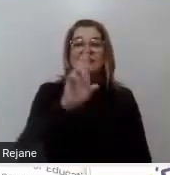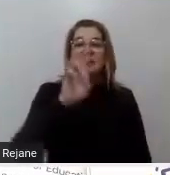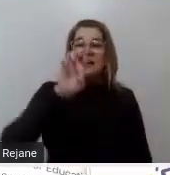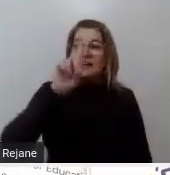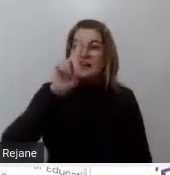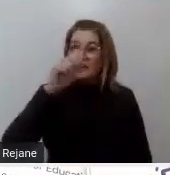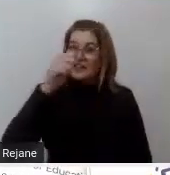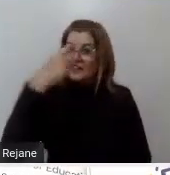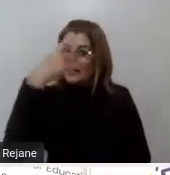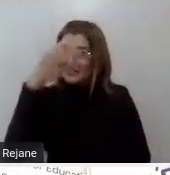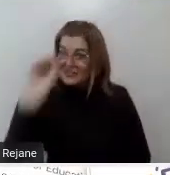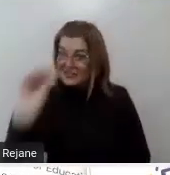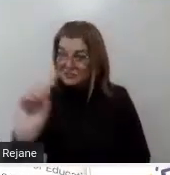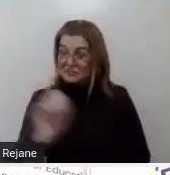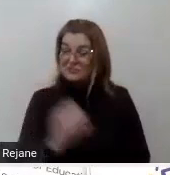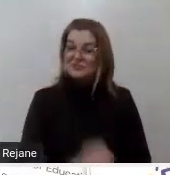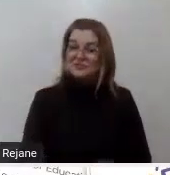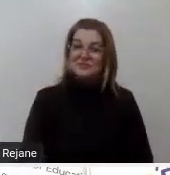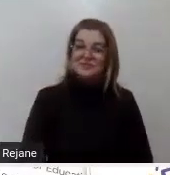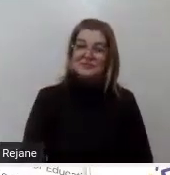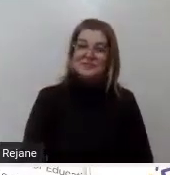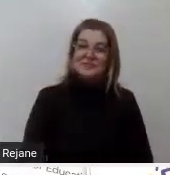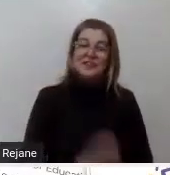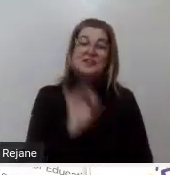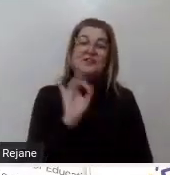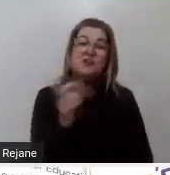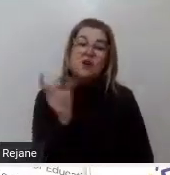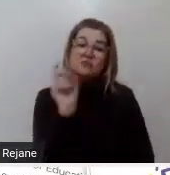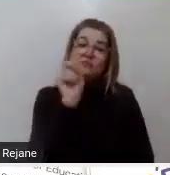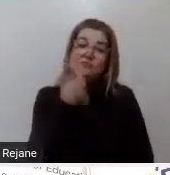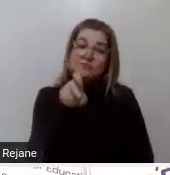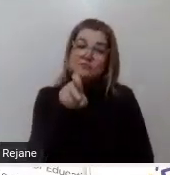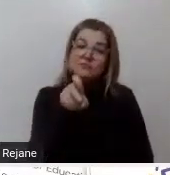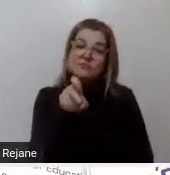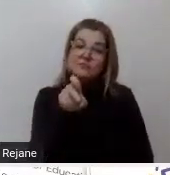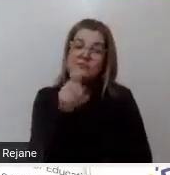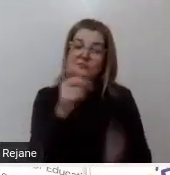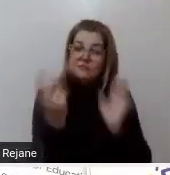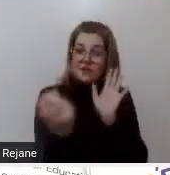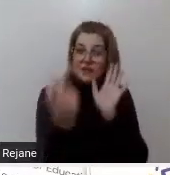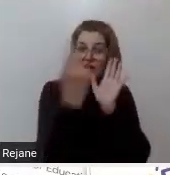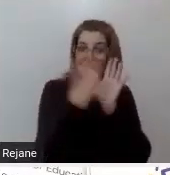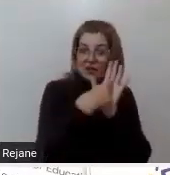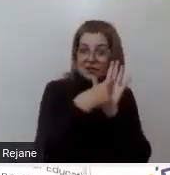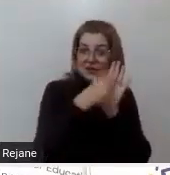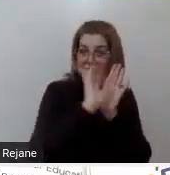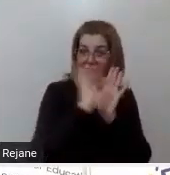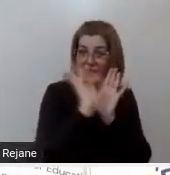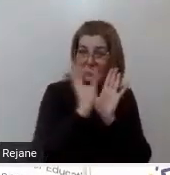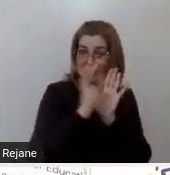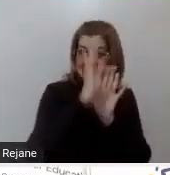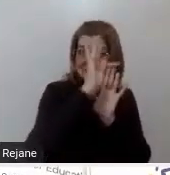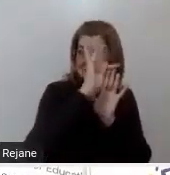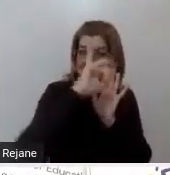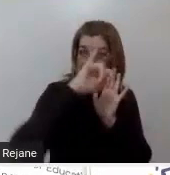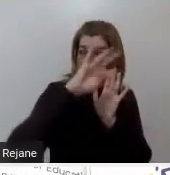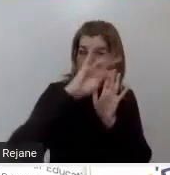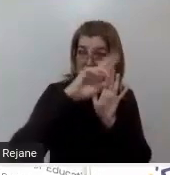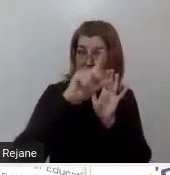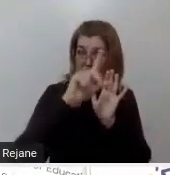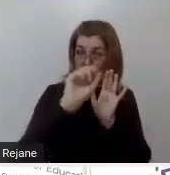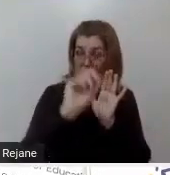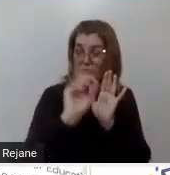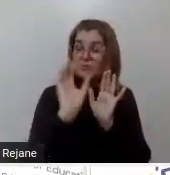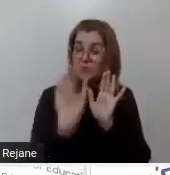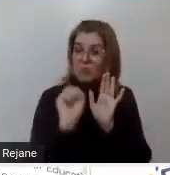redação. Tá vendo, pessoal? É só clicar lá em cima, olha, onde estava documento sem título, e renomear. Por que isso